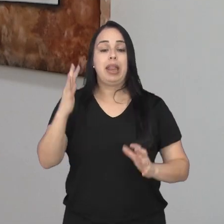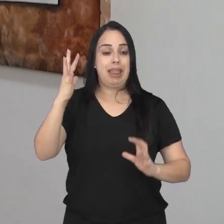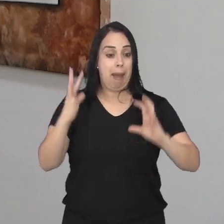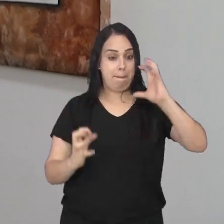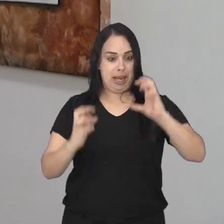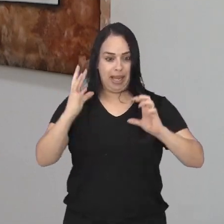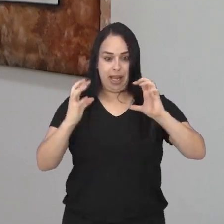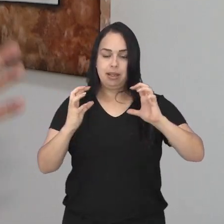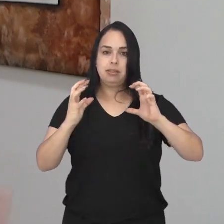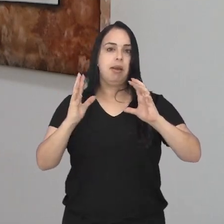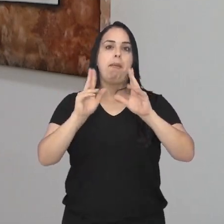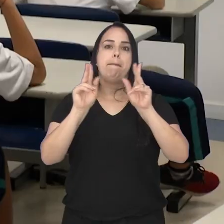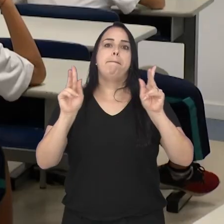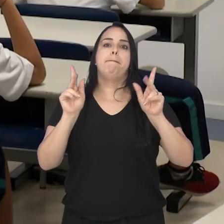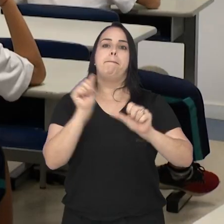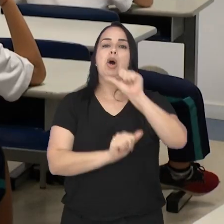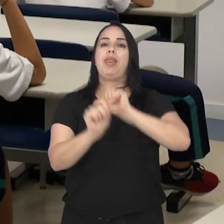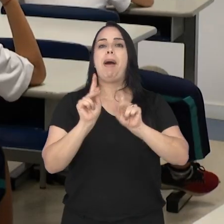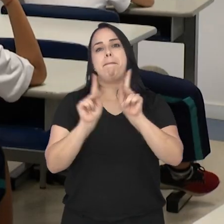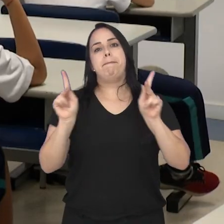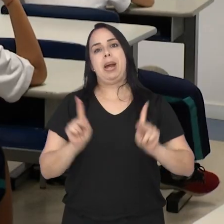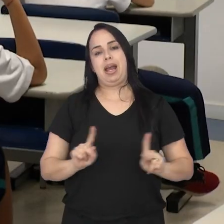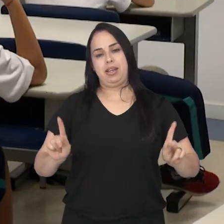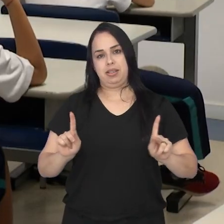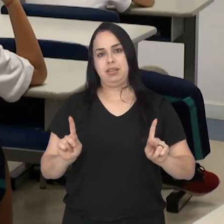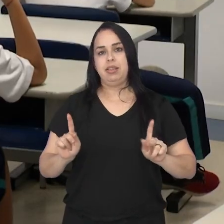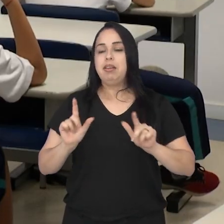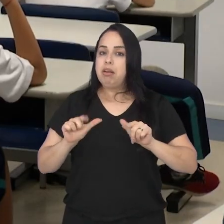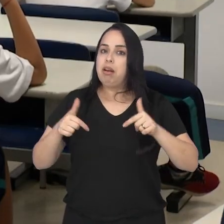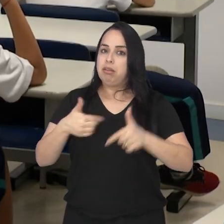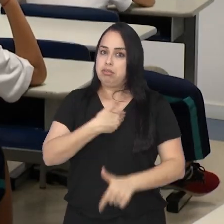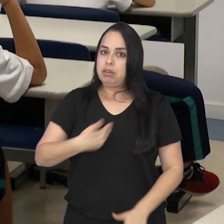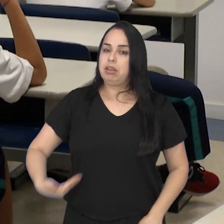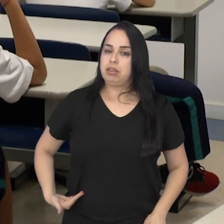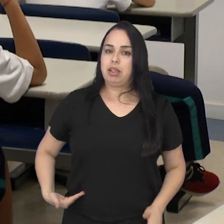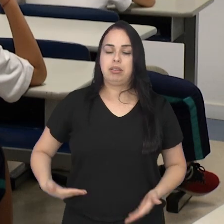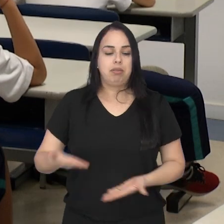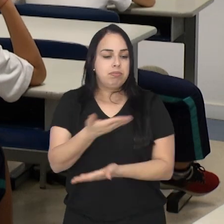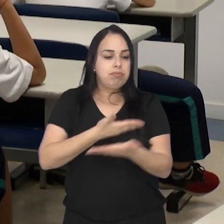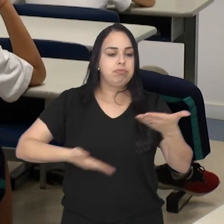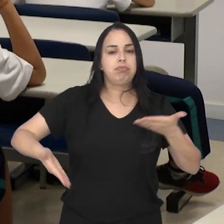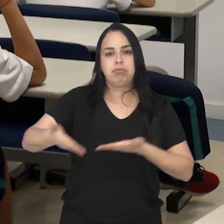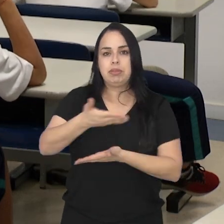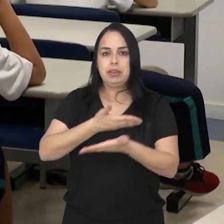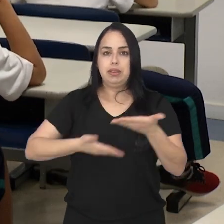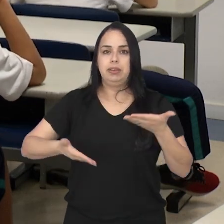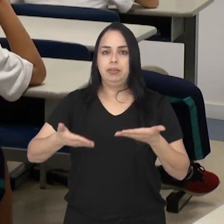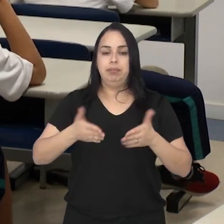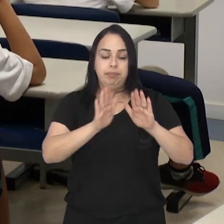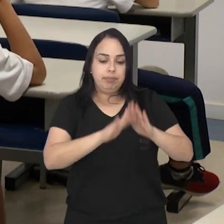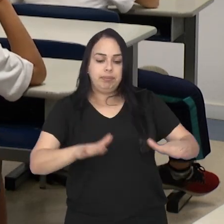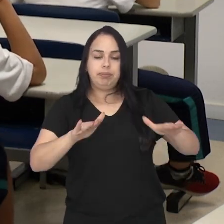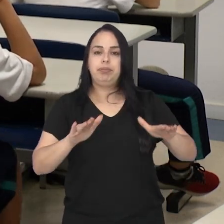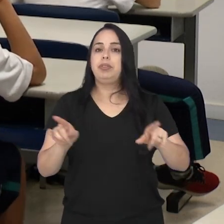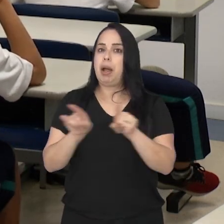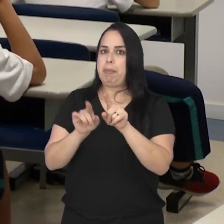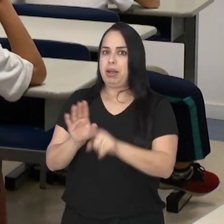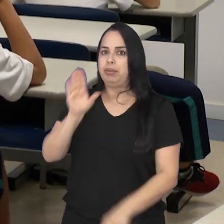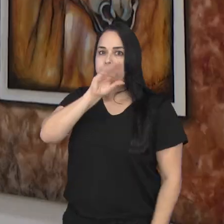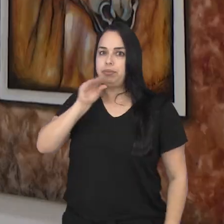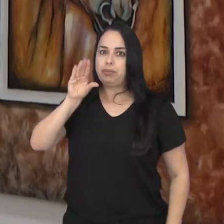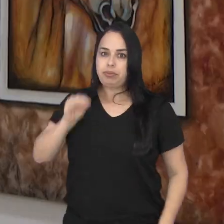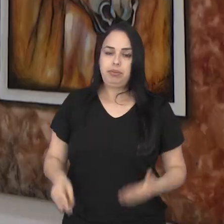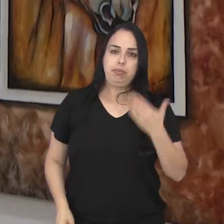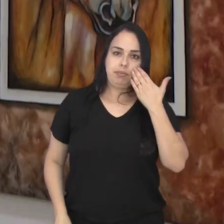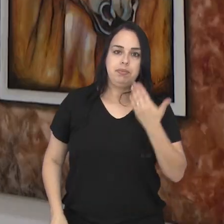de conflitos nas escolas públicas o texto prevê a criação de políticas de convívio e socialização entre crianças e adolescentes